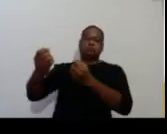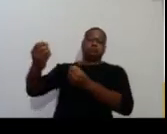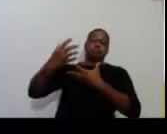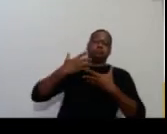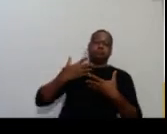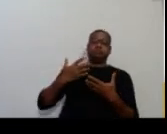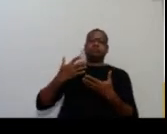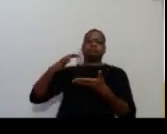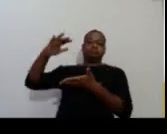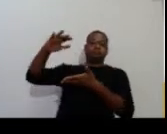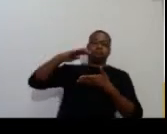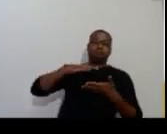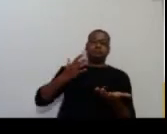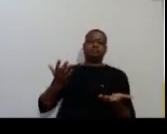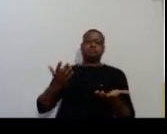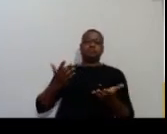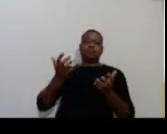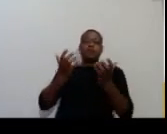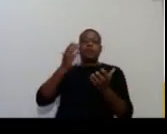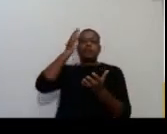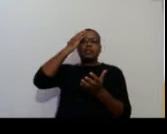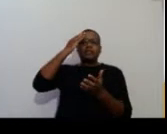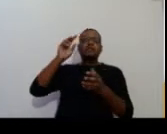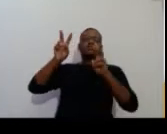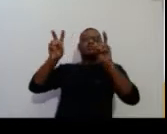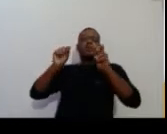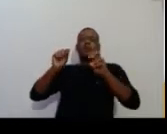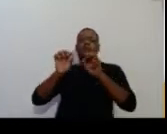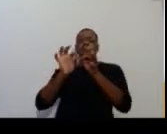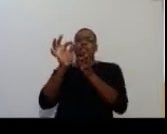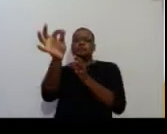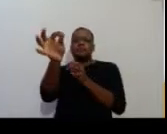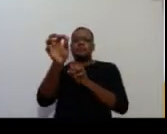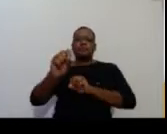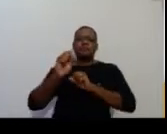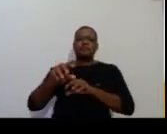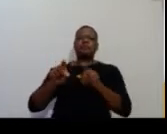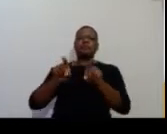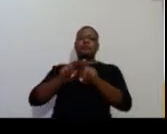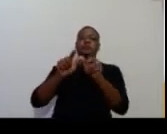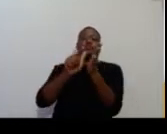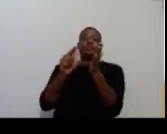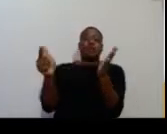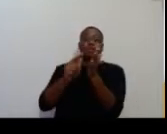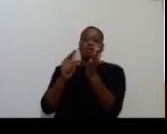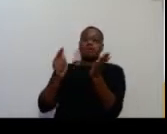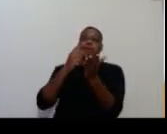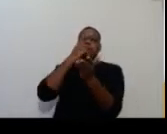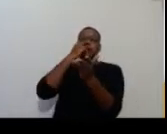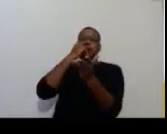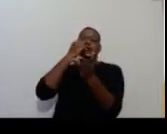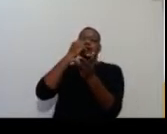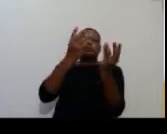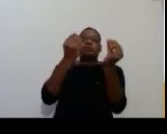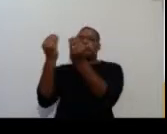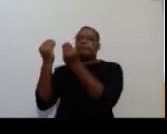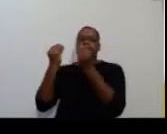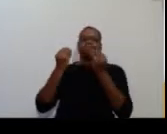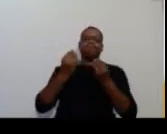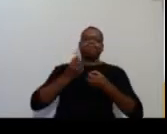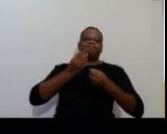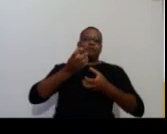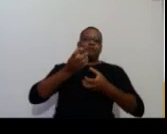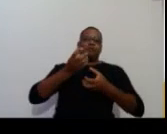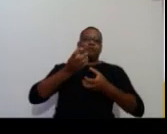Então, é muita coisa acontecendo ao mesmo tempo. Então, nossa cabeça dá um nó. Imagine que a gente recebe em um dia mais informações do que